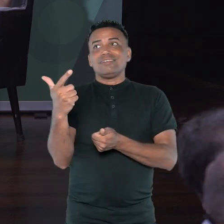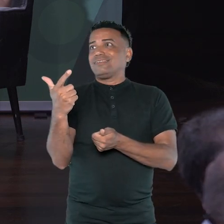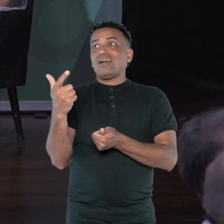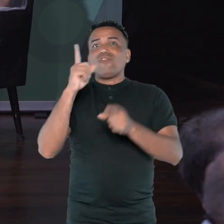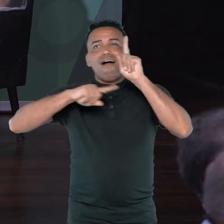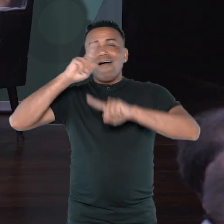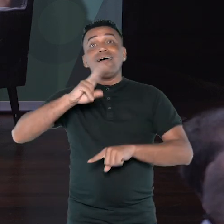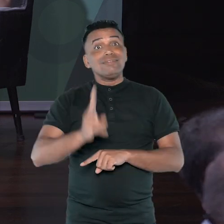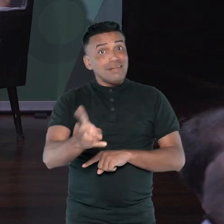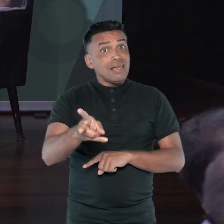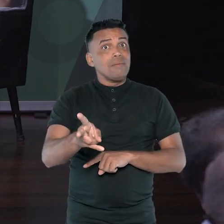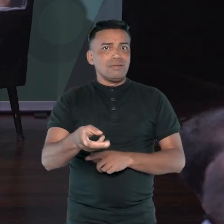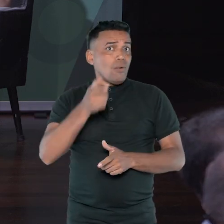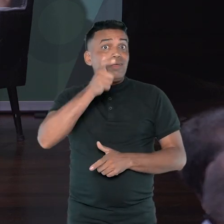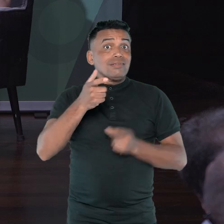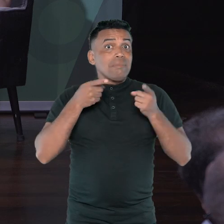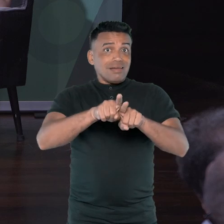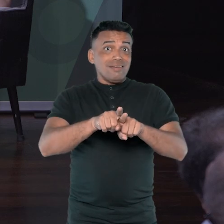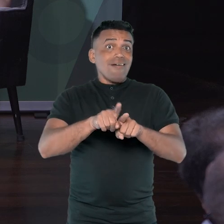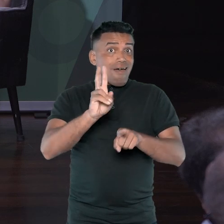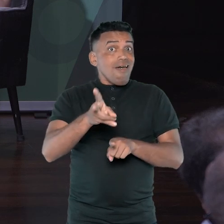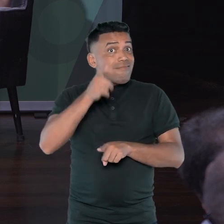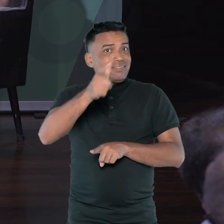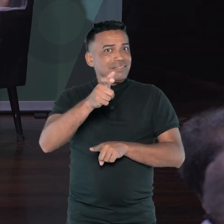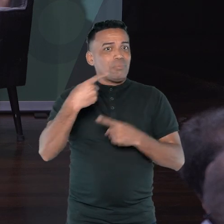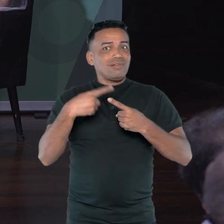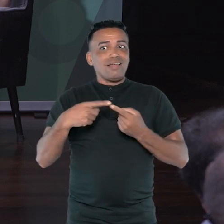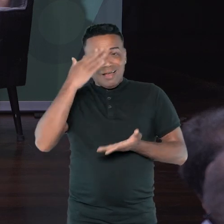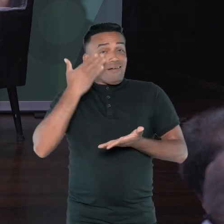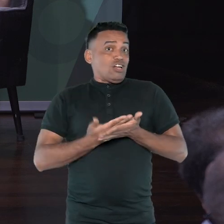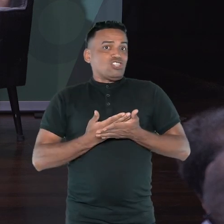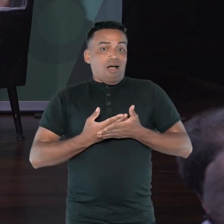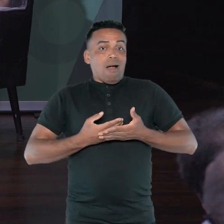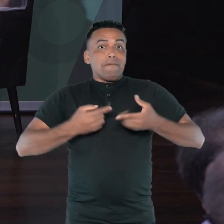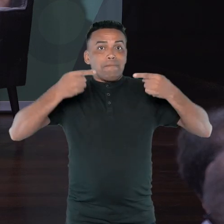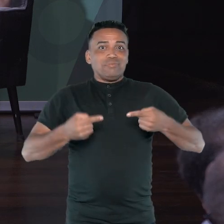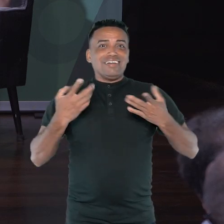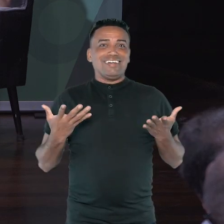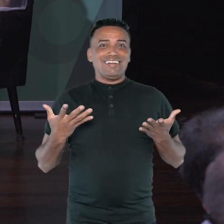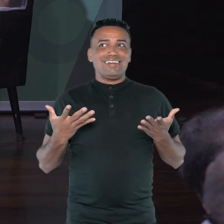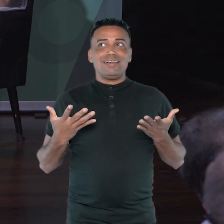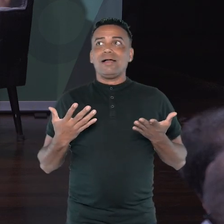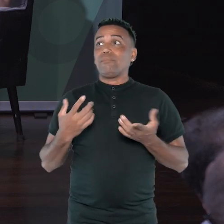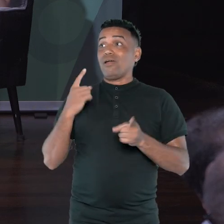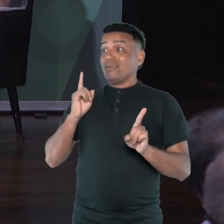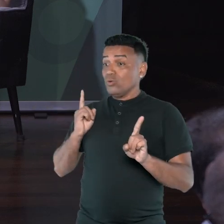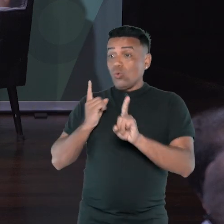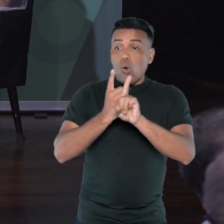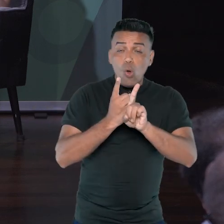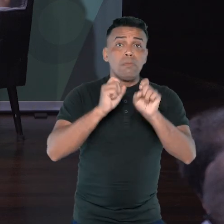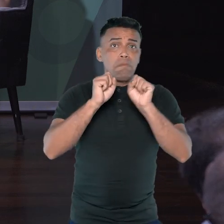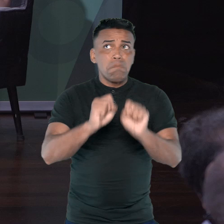tão interessantes, porque tem uma certa aposta nessas parcerias, e, ao mesmo tempo, os encontros eles